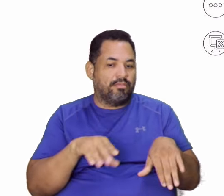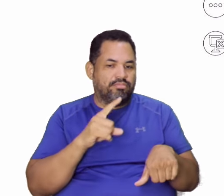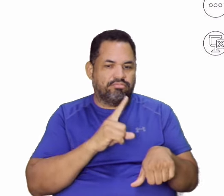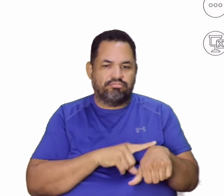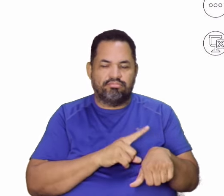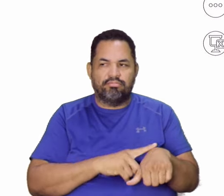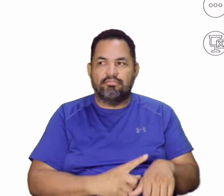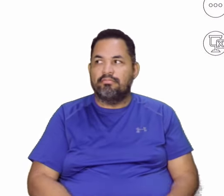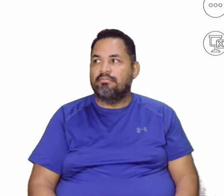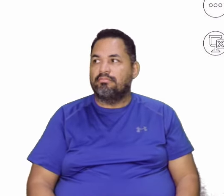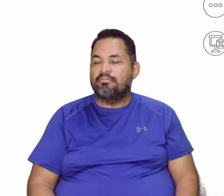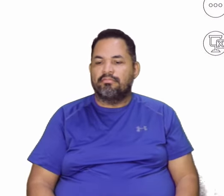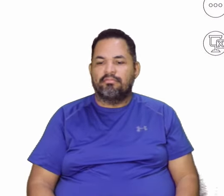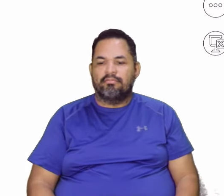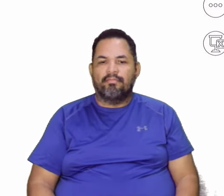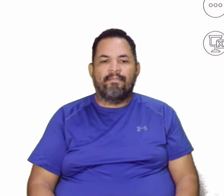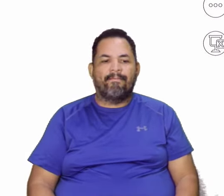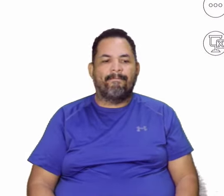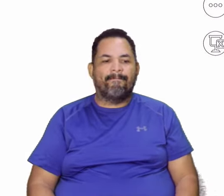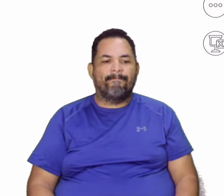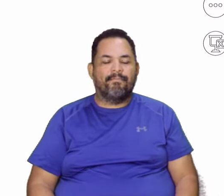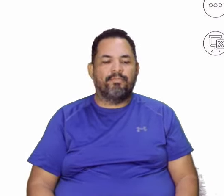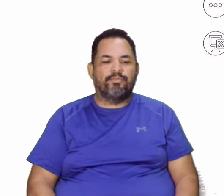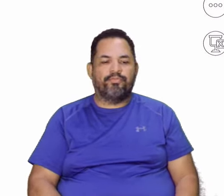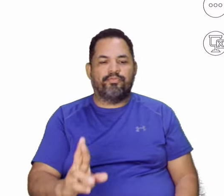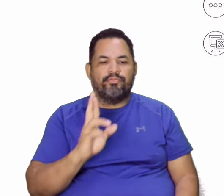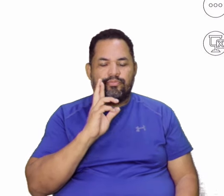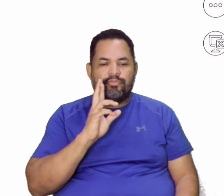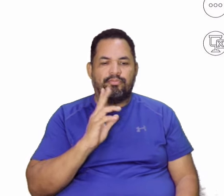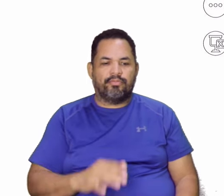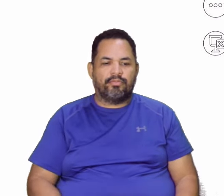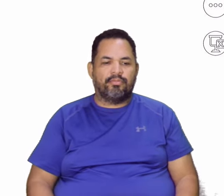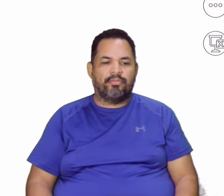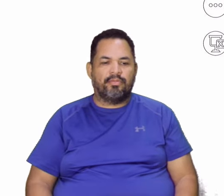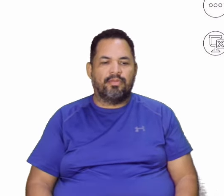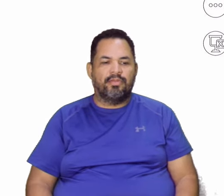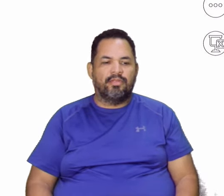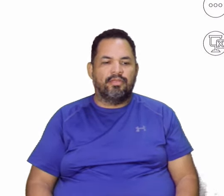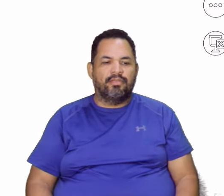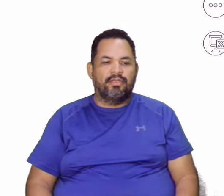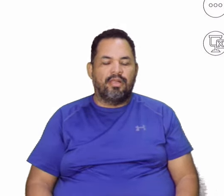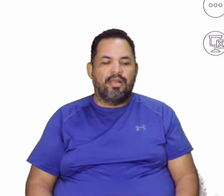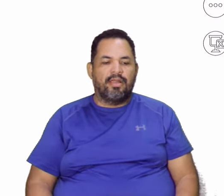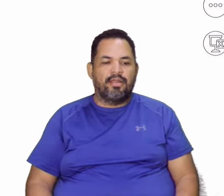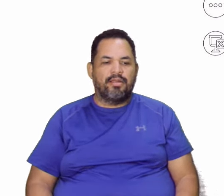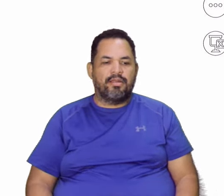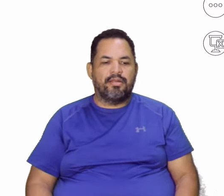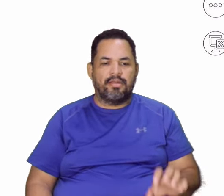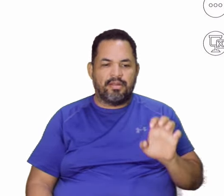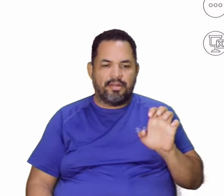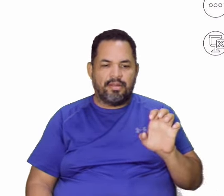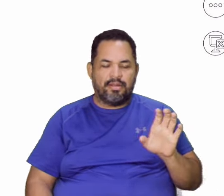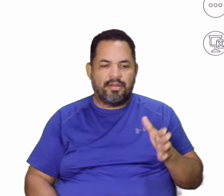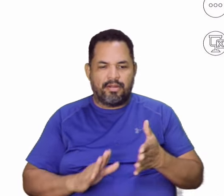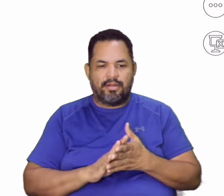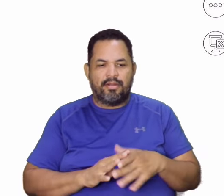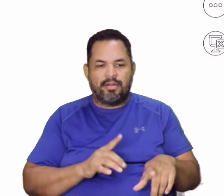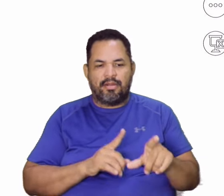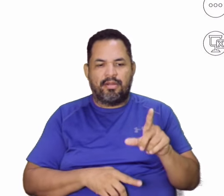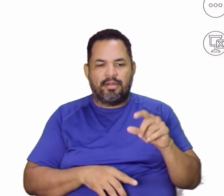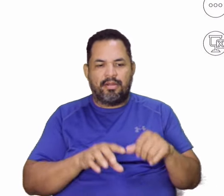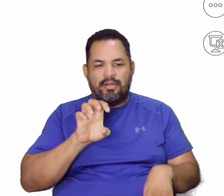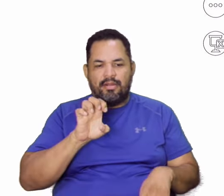um Olha lá a nossa resposta que vai aí incentivar é a resposta letra